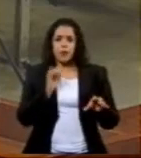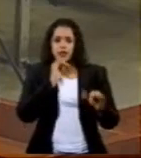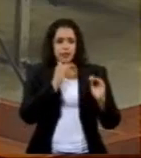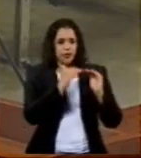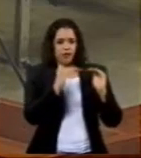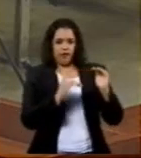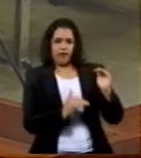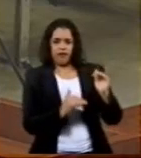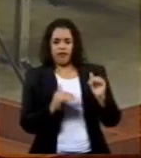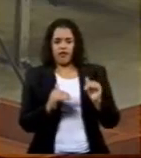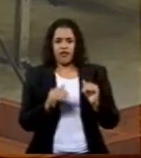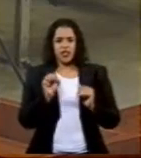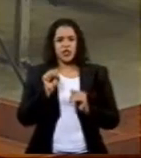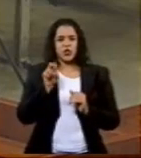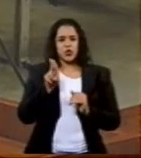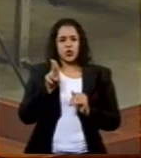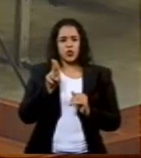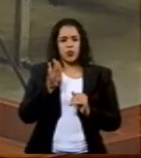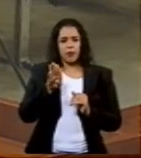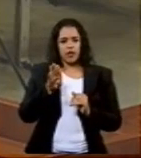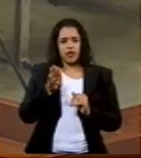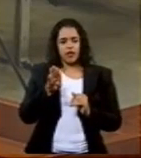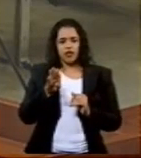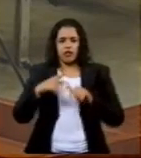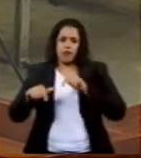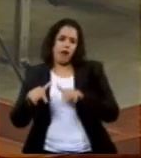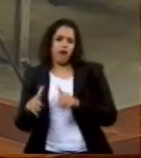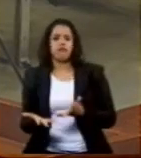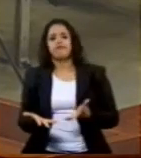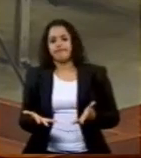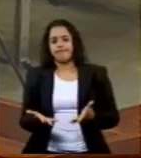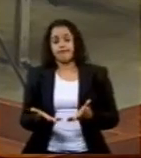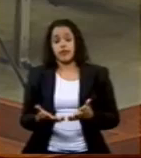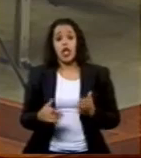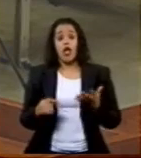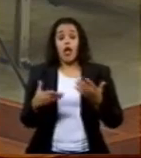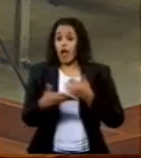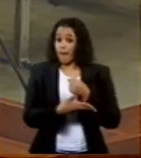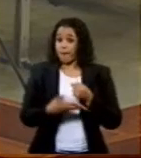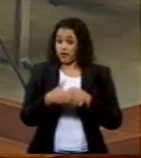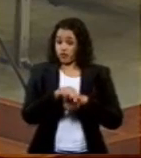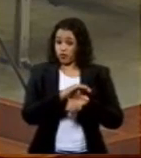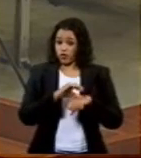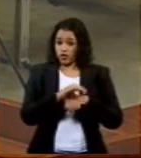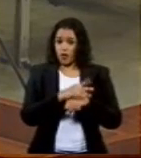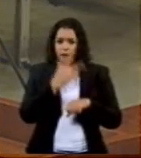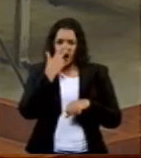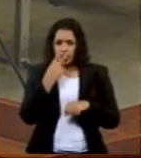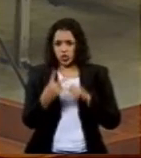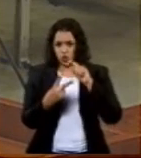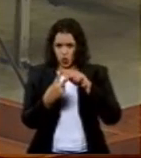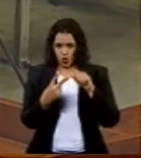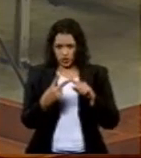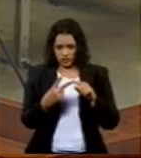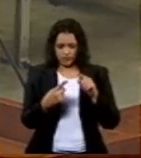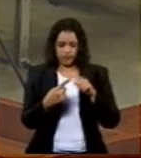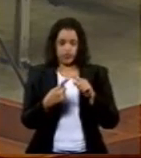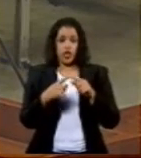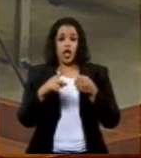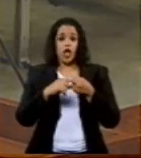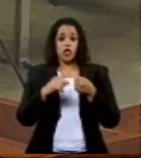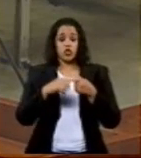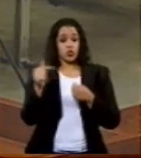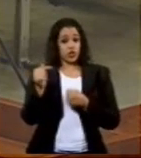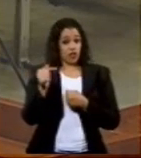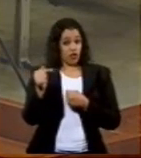subcategorias, como bem lembrado pela minha colega que me antecedeu, os fundamentos constitucionais me parecem dois específicos. Um é o artigo